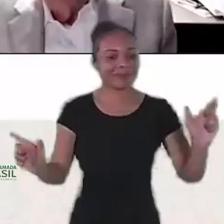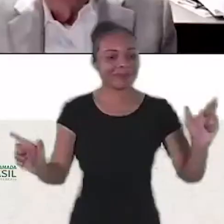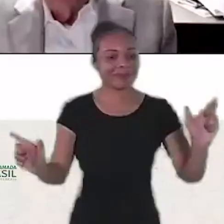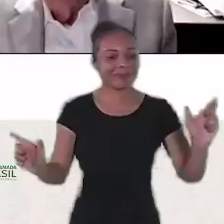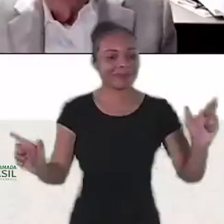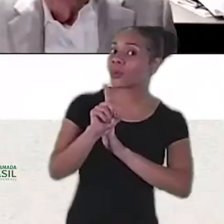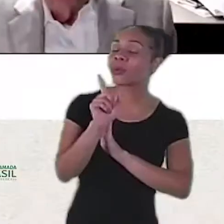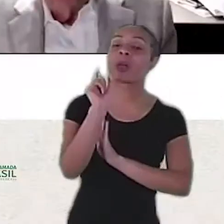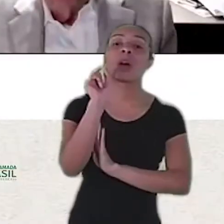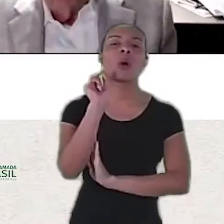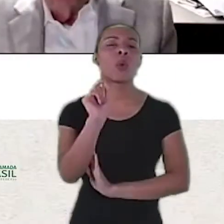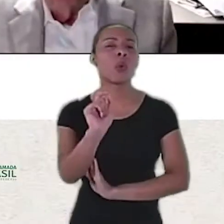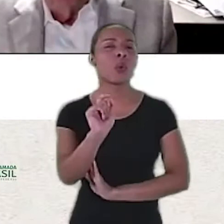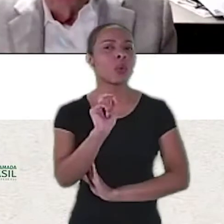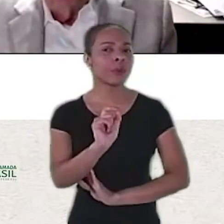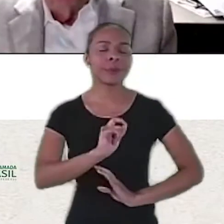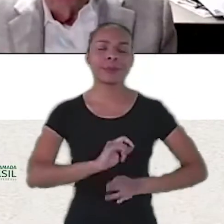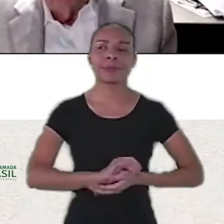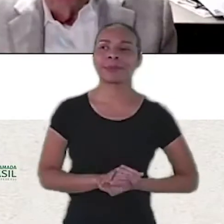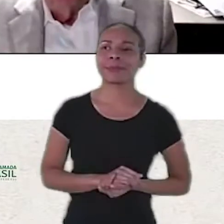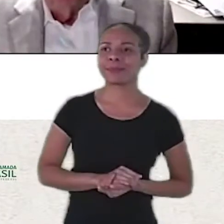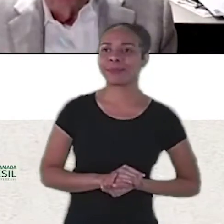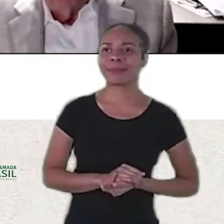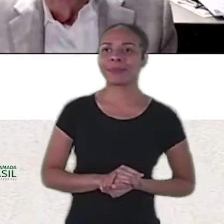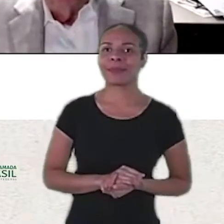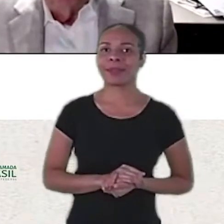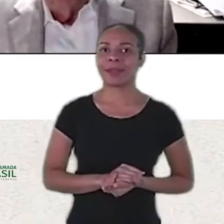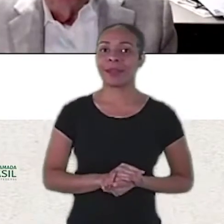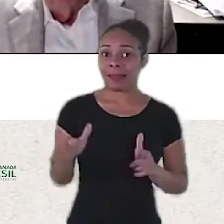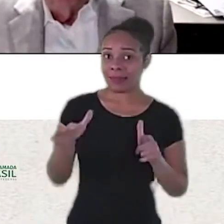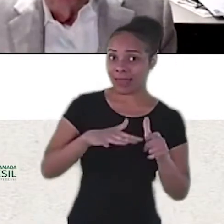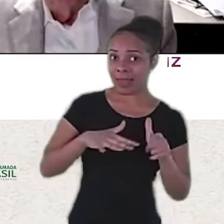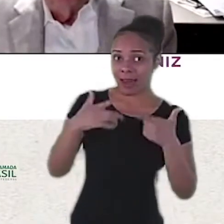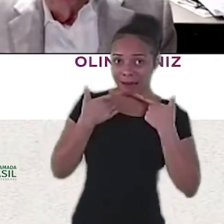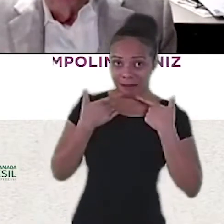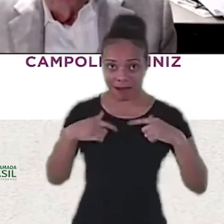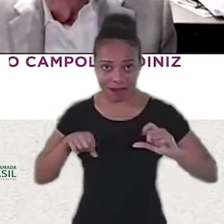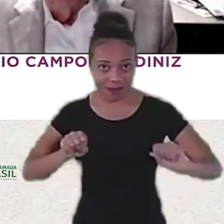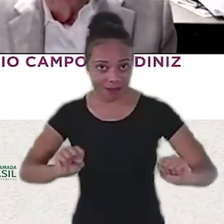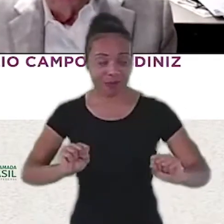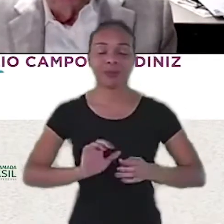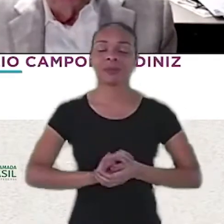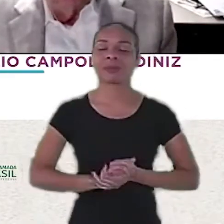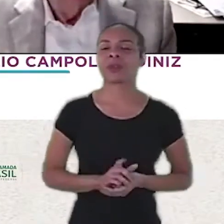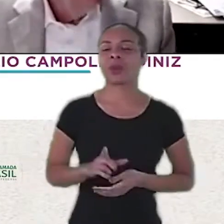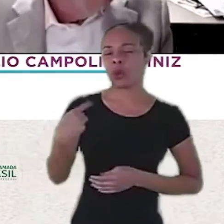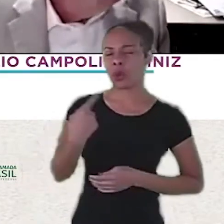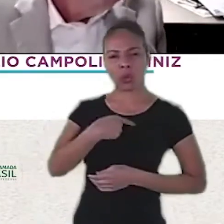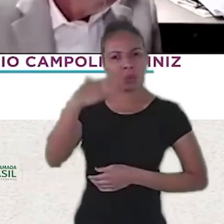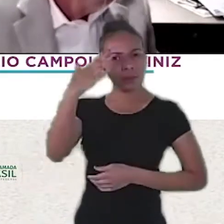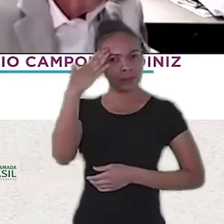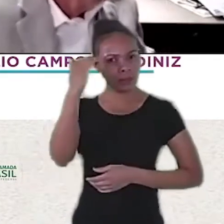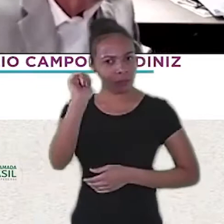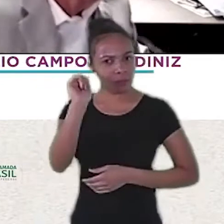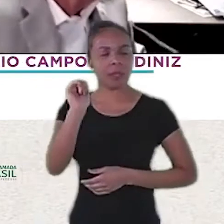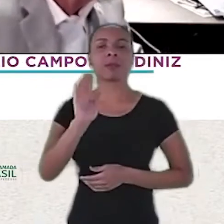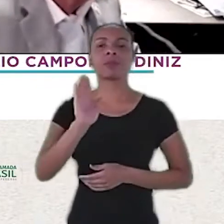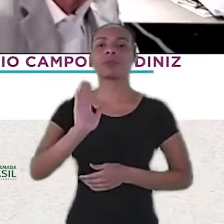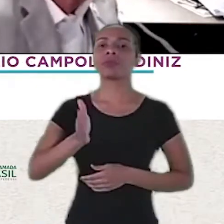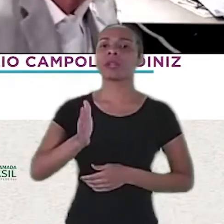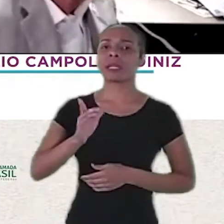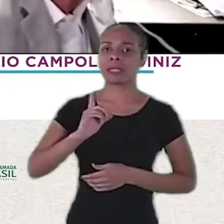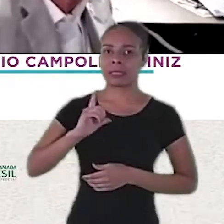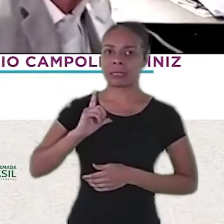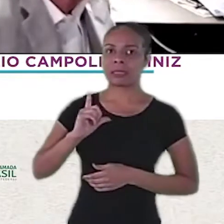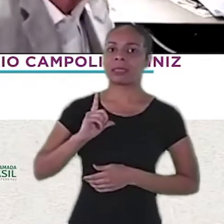No campo da linguagem, onde nós sabemos que a dominação é um fator preponderante,